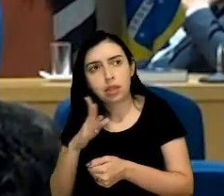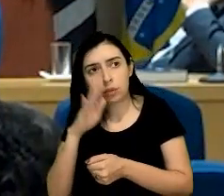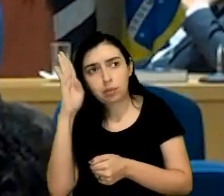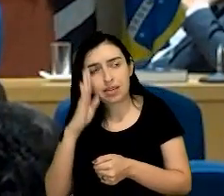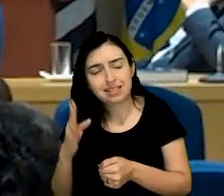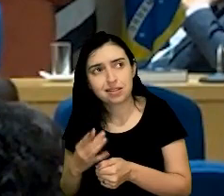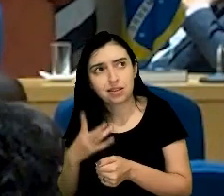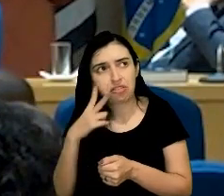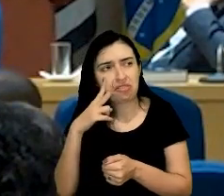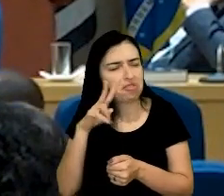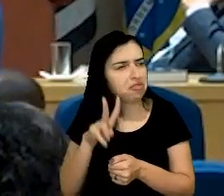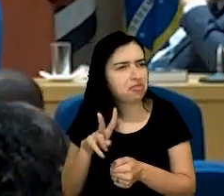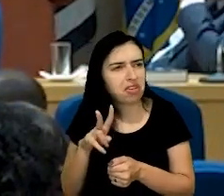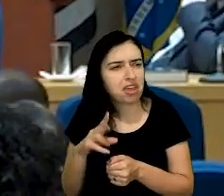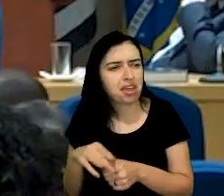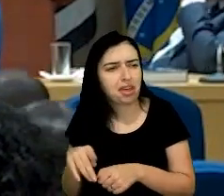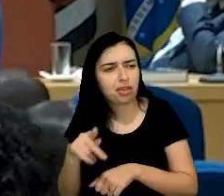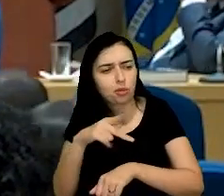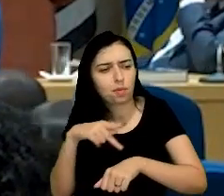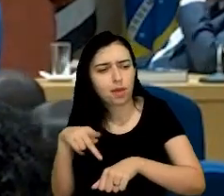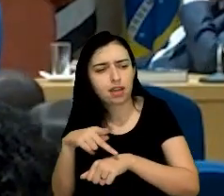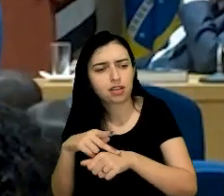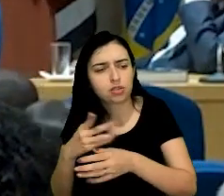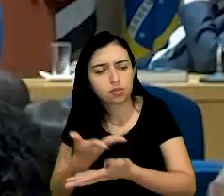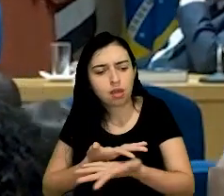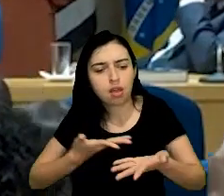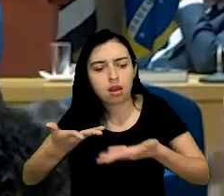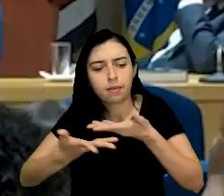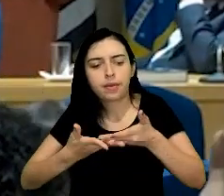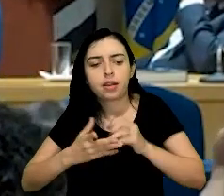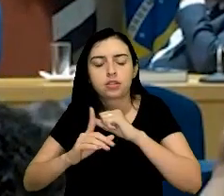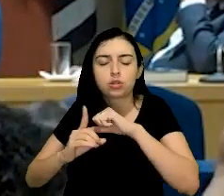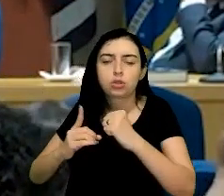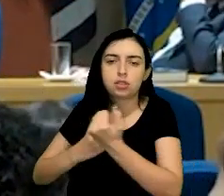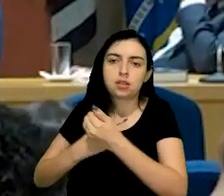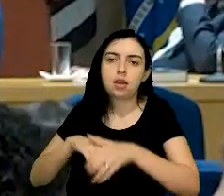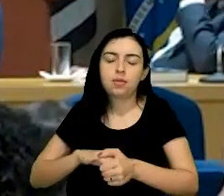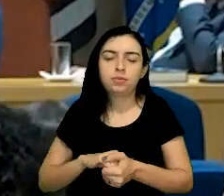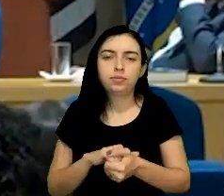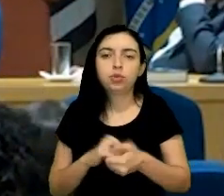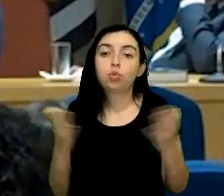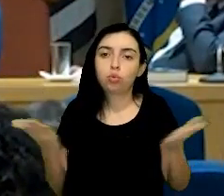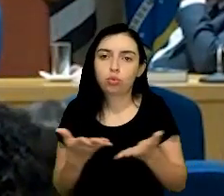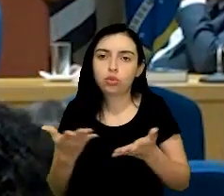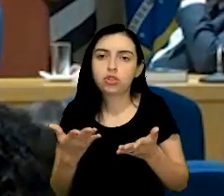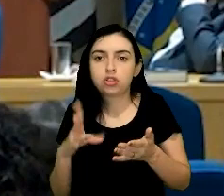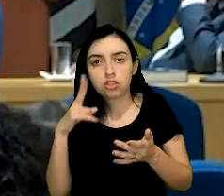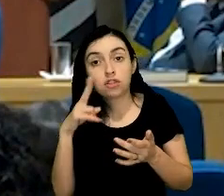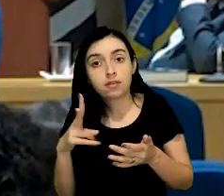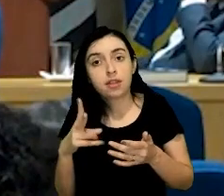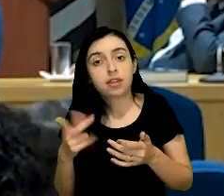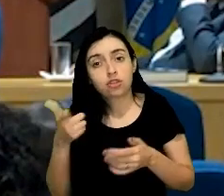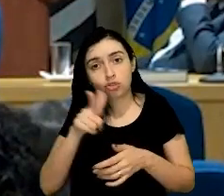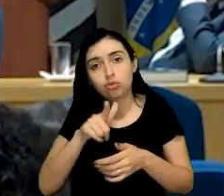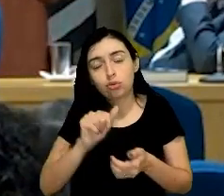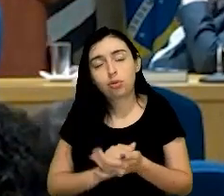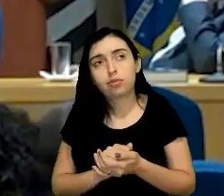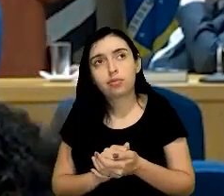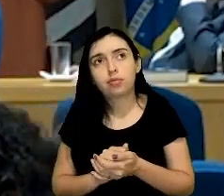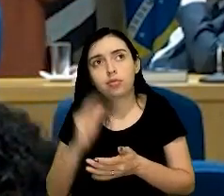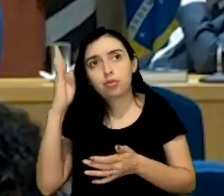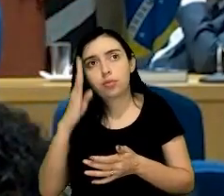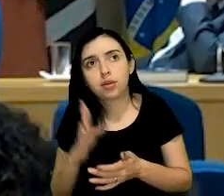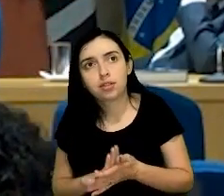no Brasil uma mobilidade social, né? E hoje nós podemos ver isso de novo com os brasileiros vindo para Portugal.